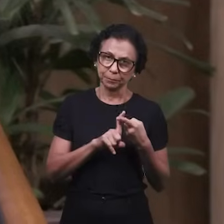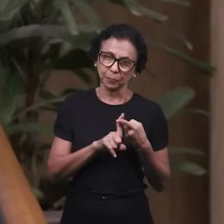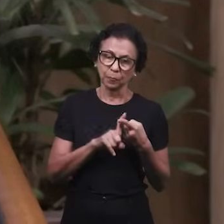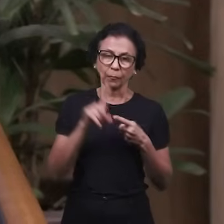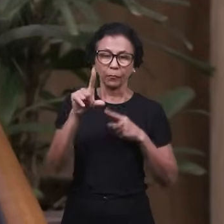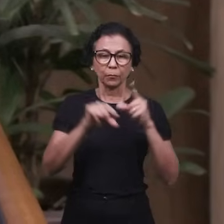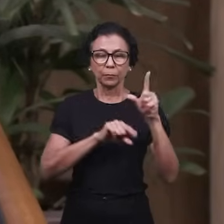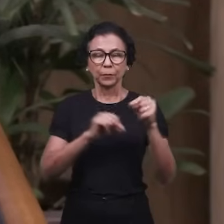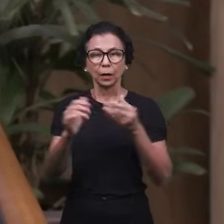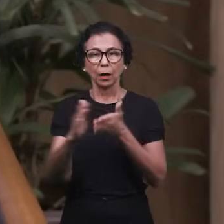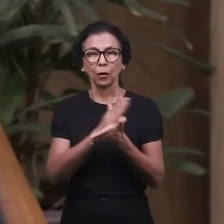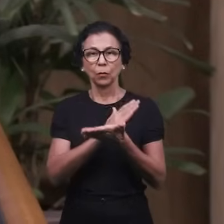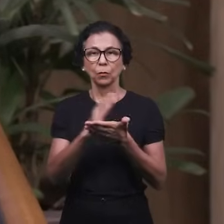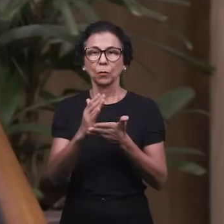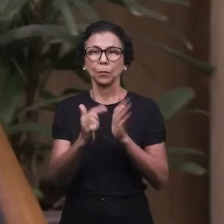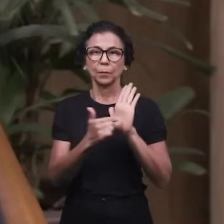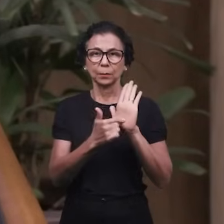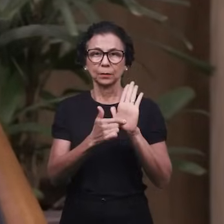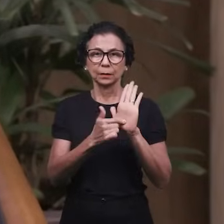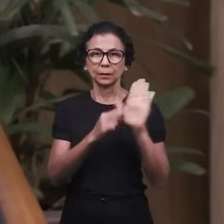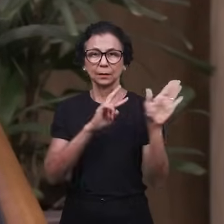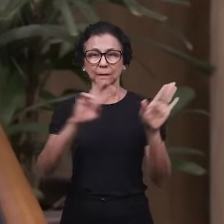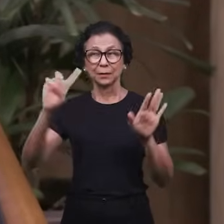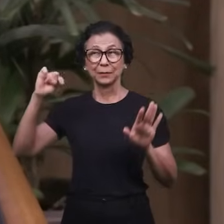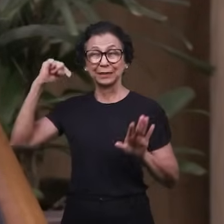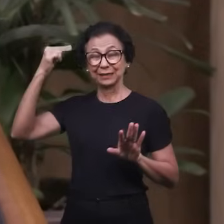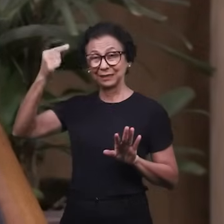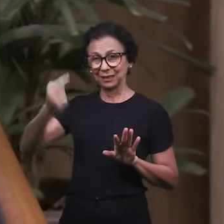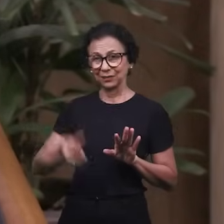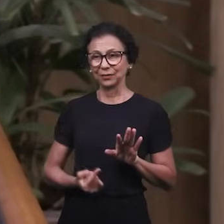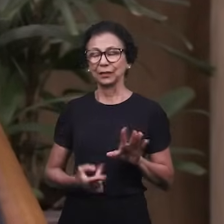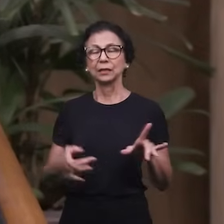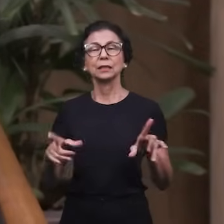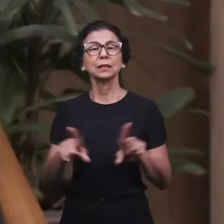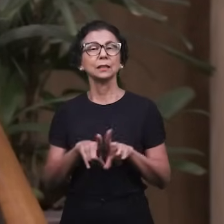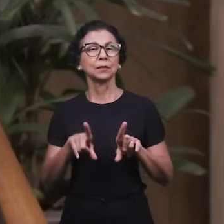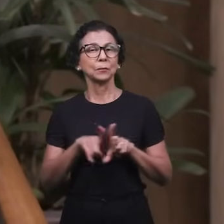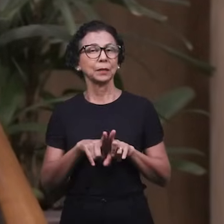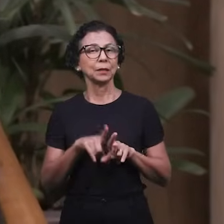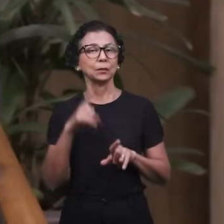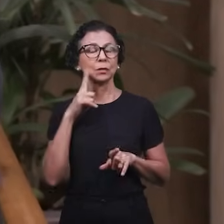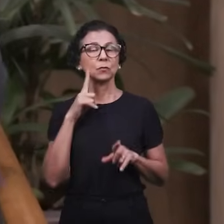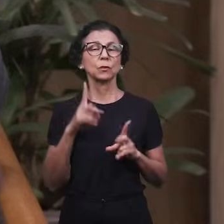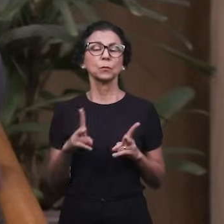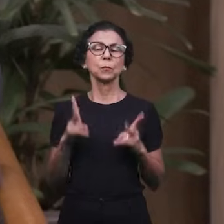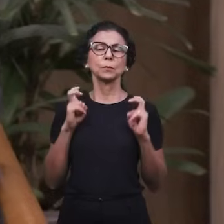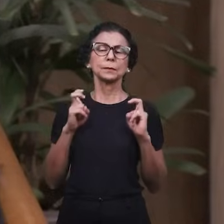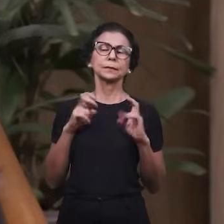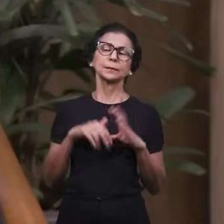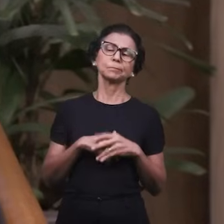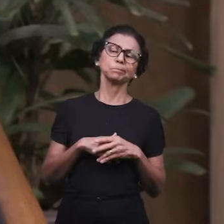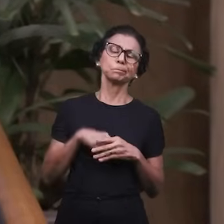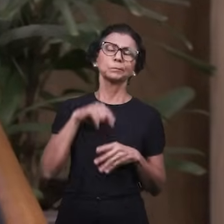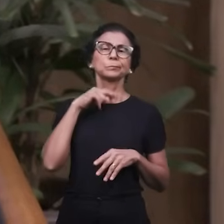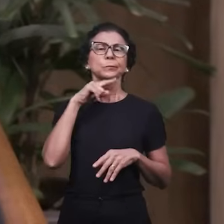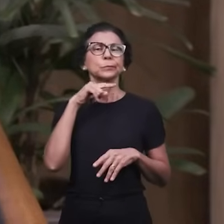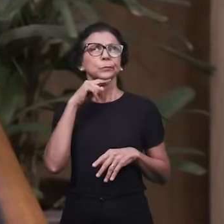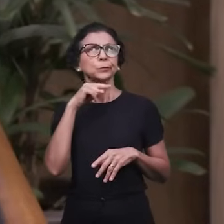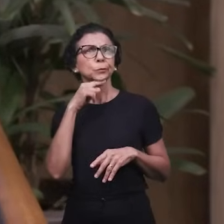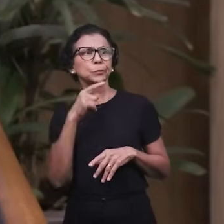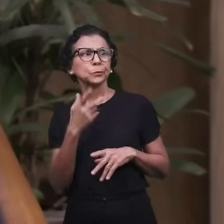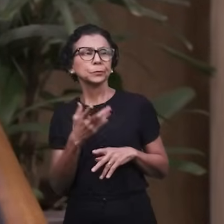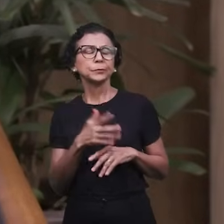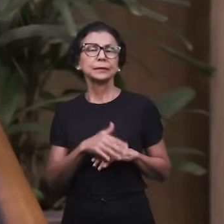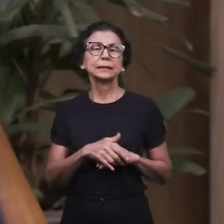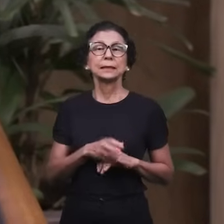algumas para trazer na próxima semana. E outra coisa que nós vamos fazer, nós vamos identificar ali quais são as dúvidas, se